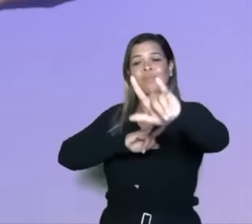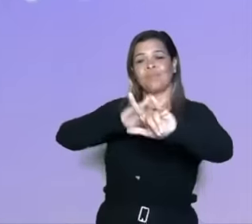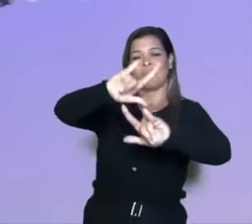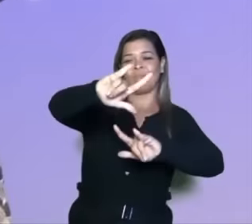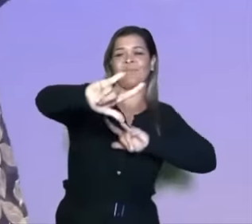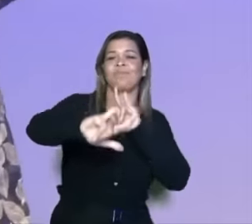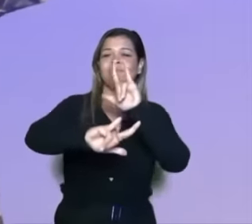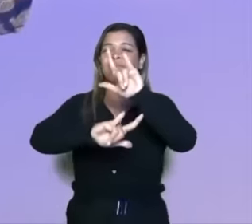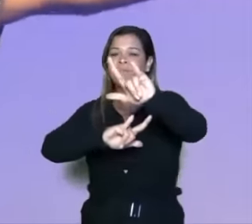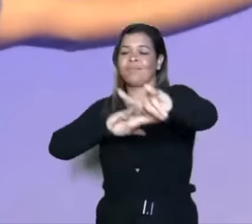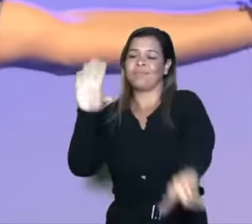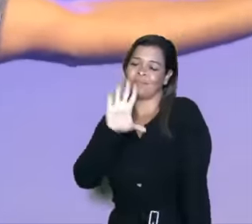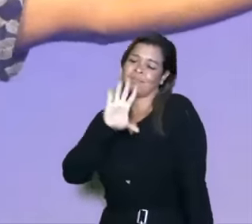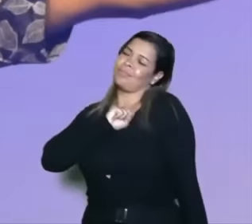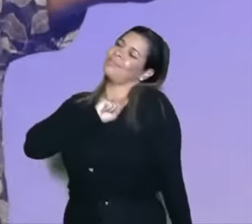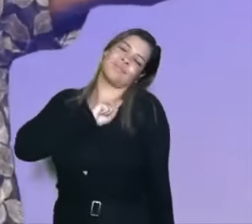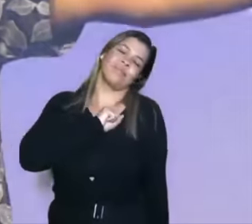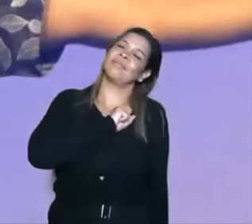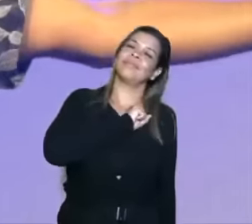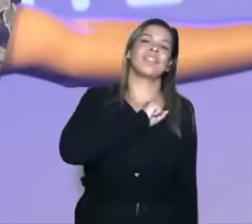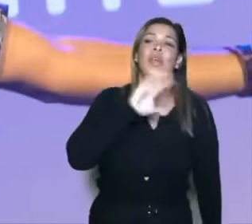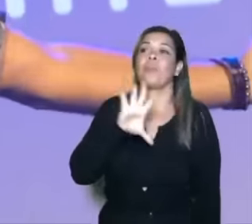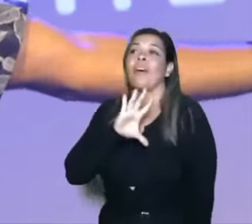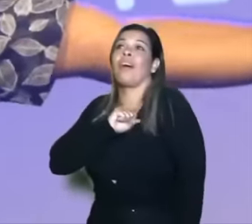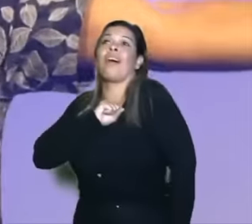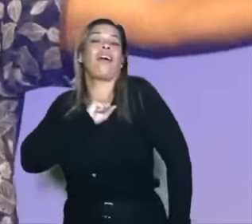Amar, amar, amar,